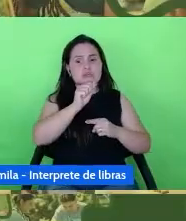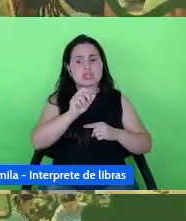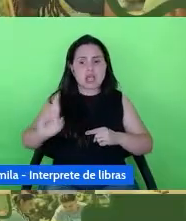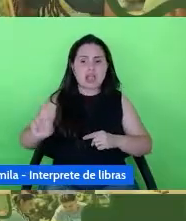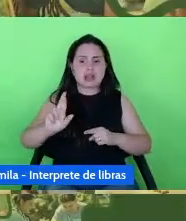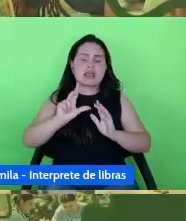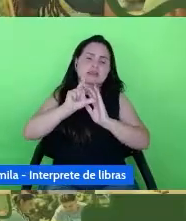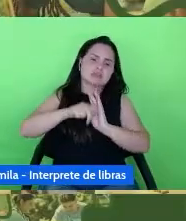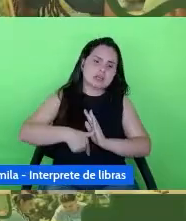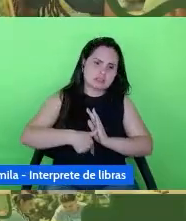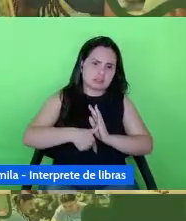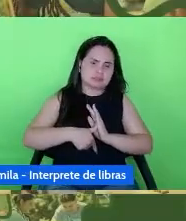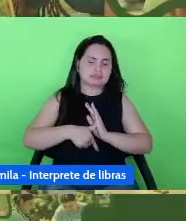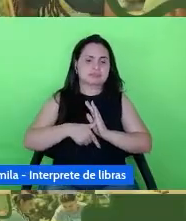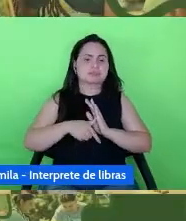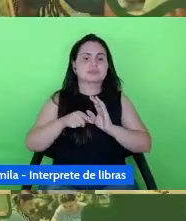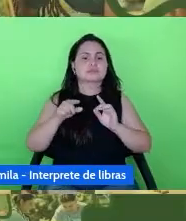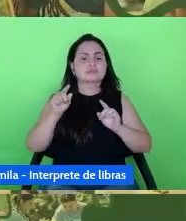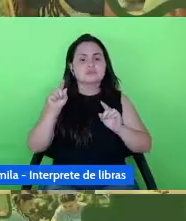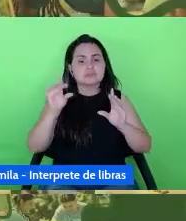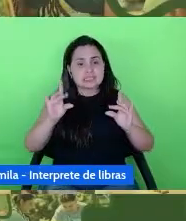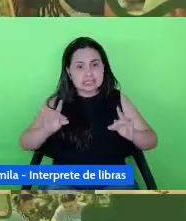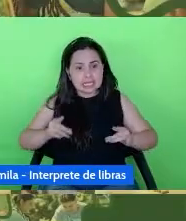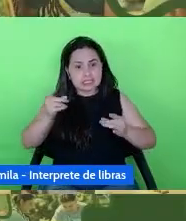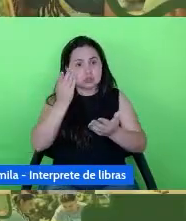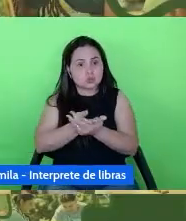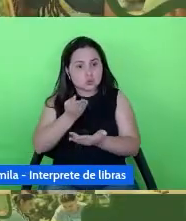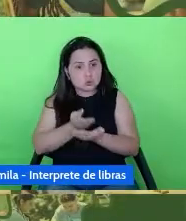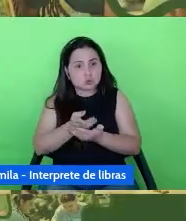só tem um detalhe, tá? Tem estudos em São Paulo muito